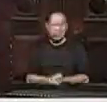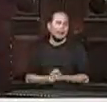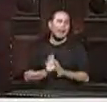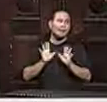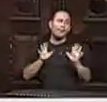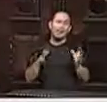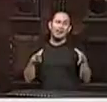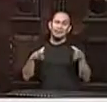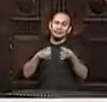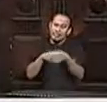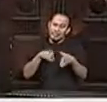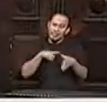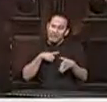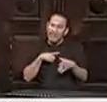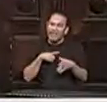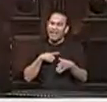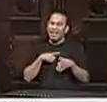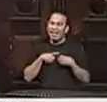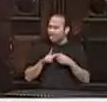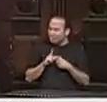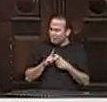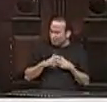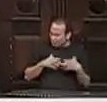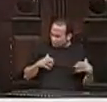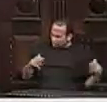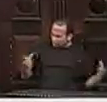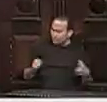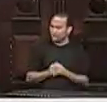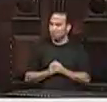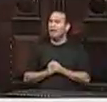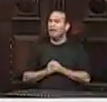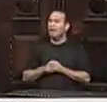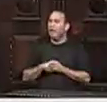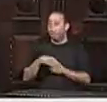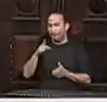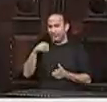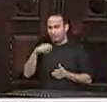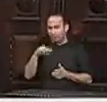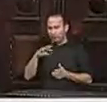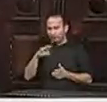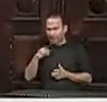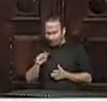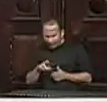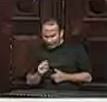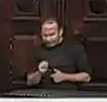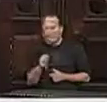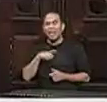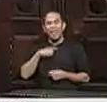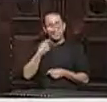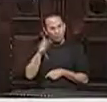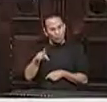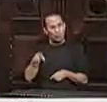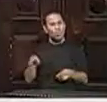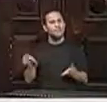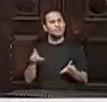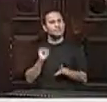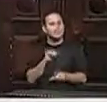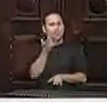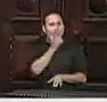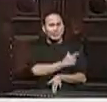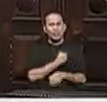nós temos devedores graúdos. A Petrobras é um deles, aliás, é o principal devedor. Se a gente conseguisse, no ano